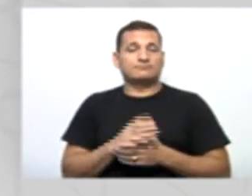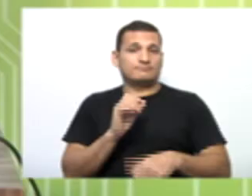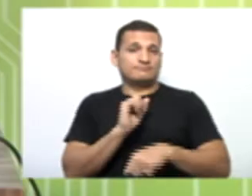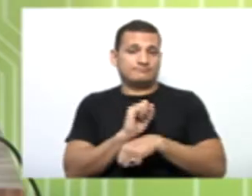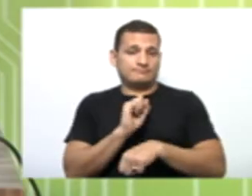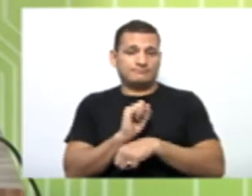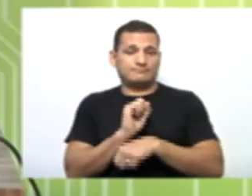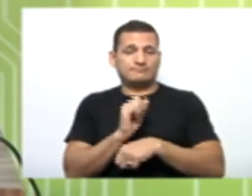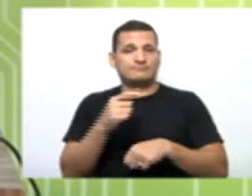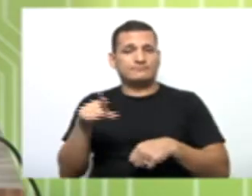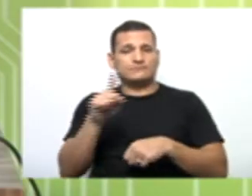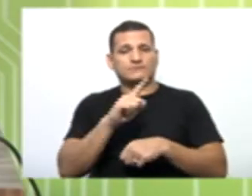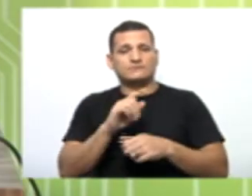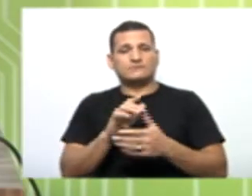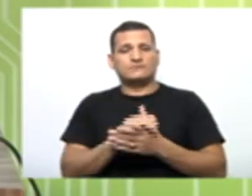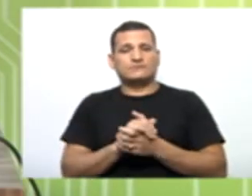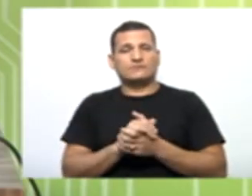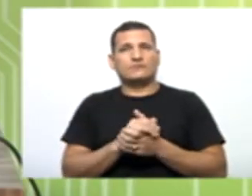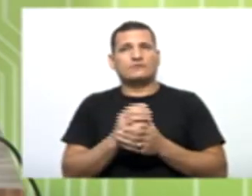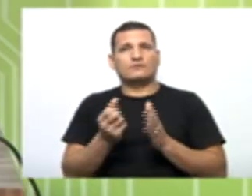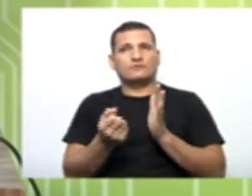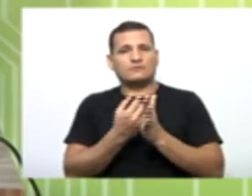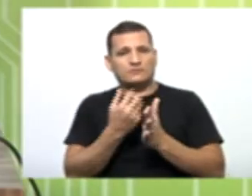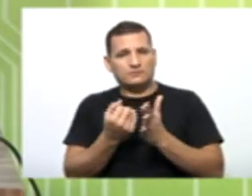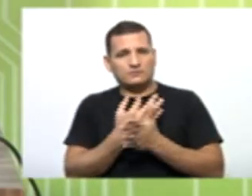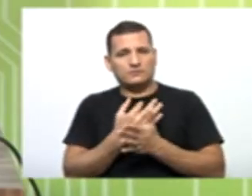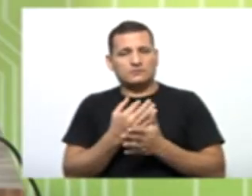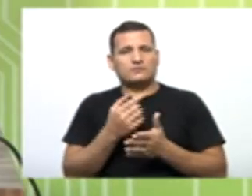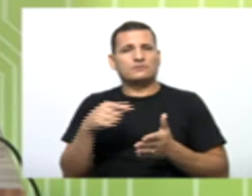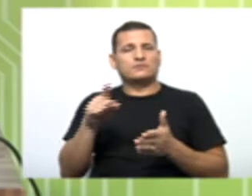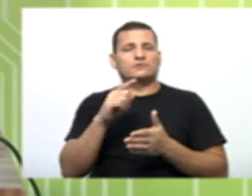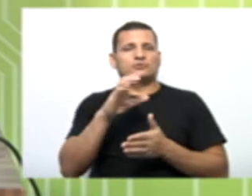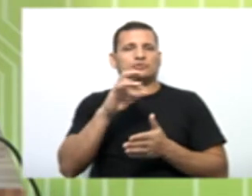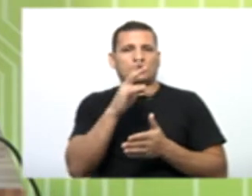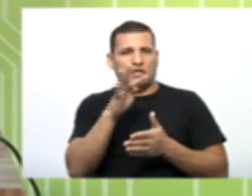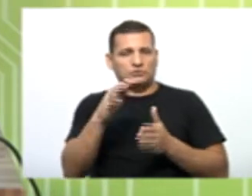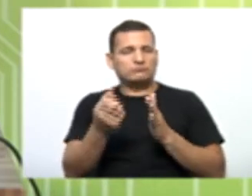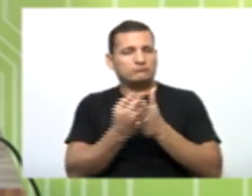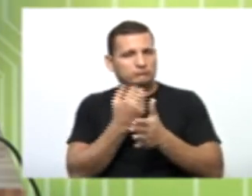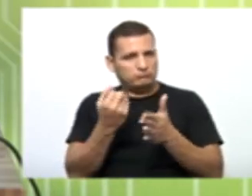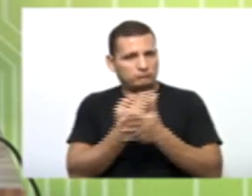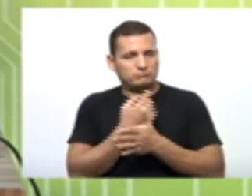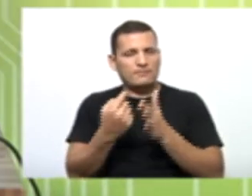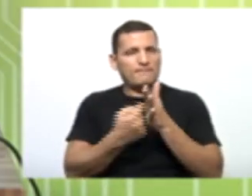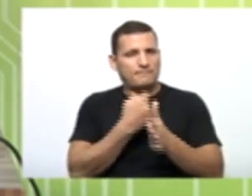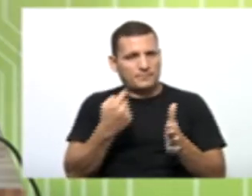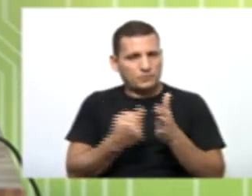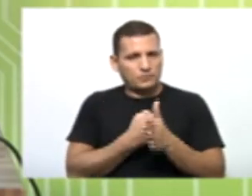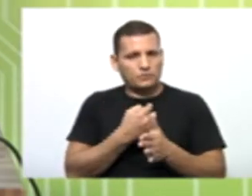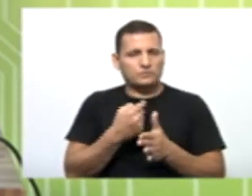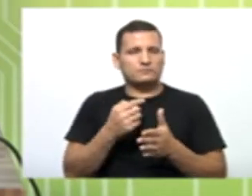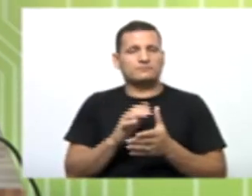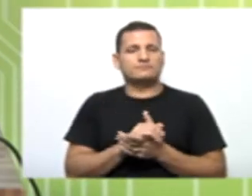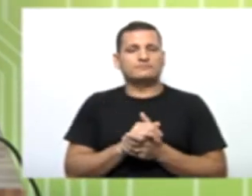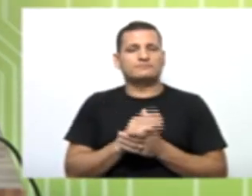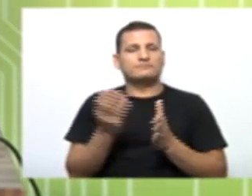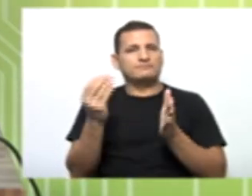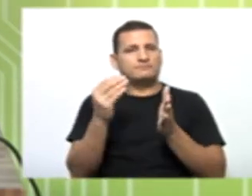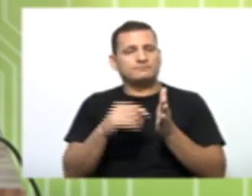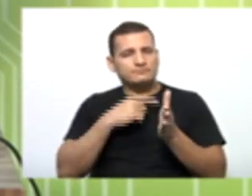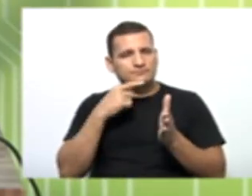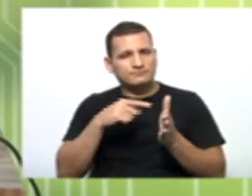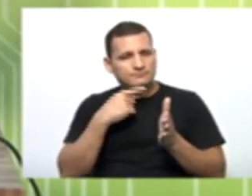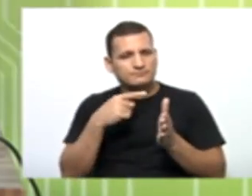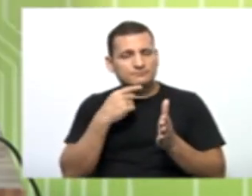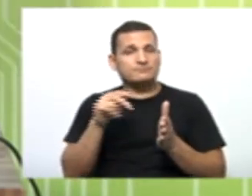vocês participem, né, que vocês participem do chat, que vocês perguntem, lancem as perguntas, as